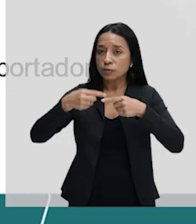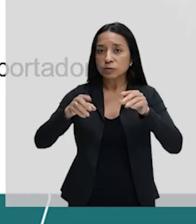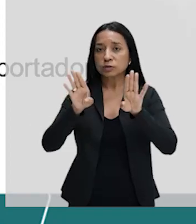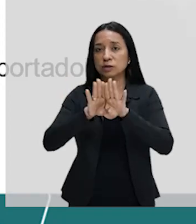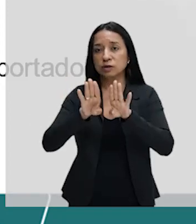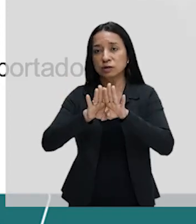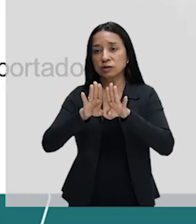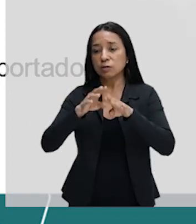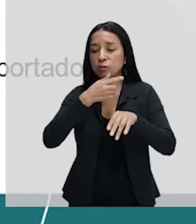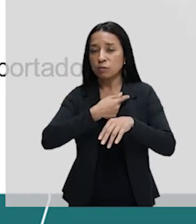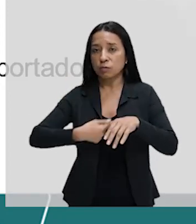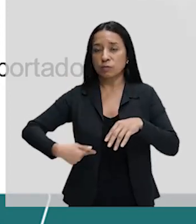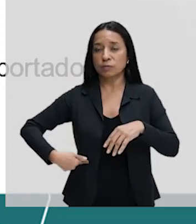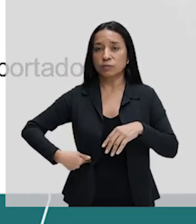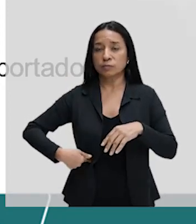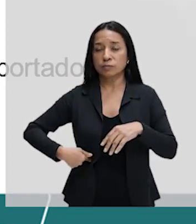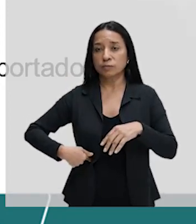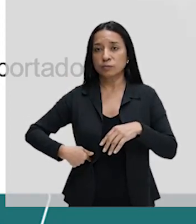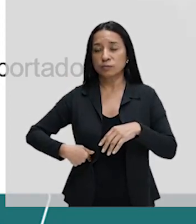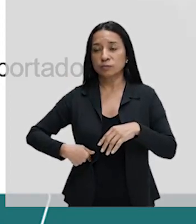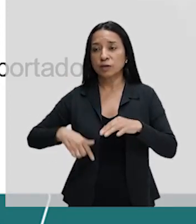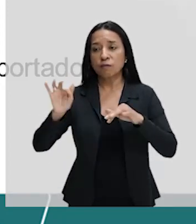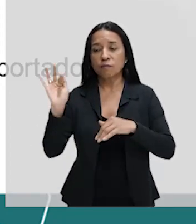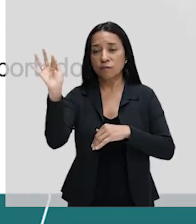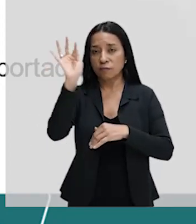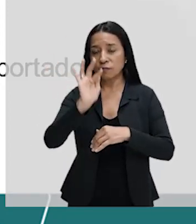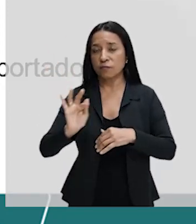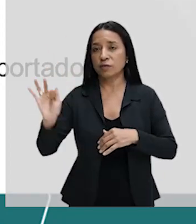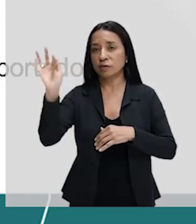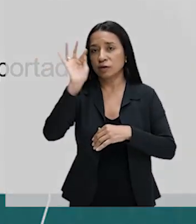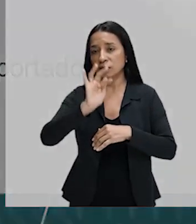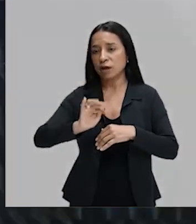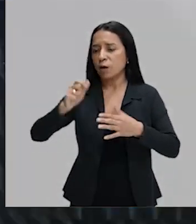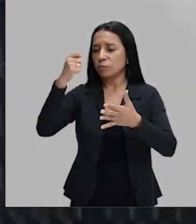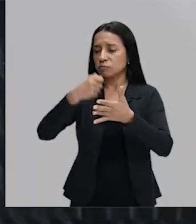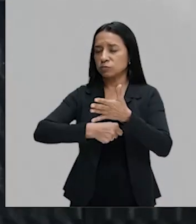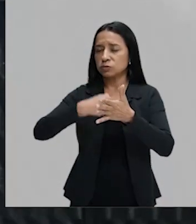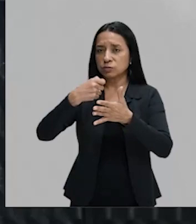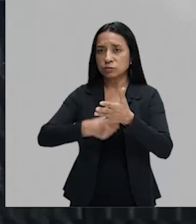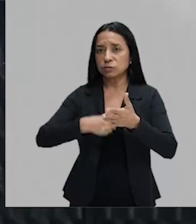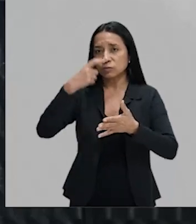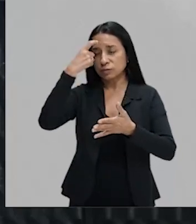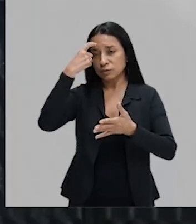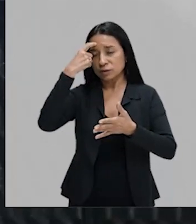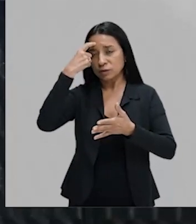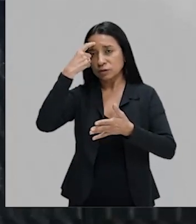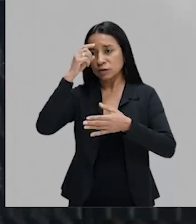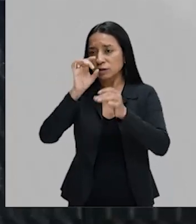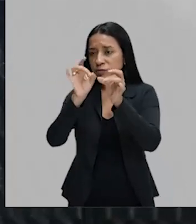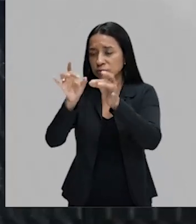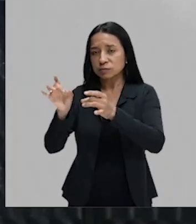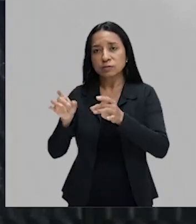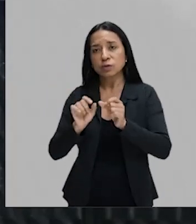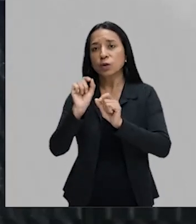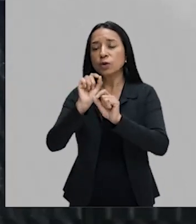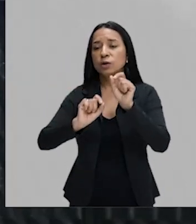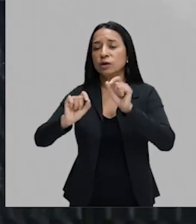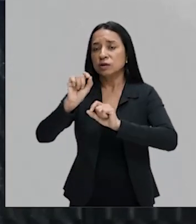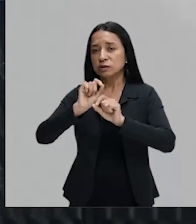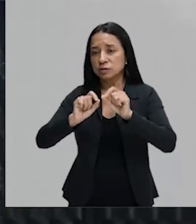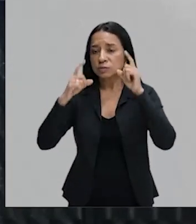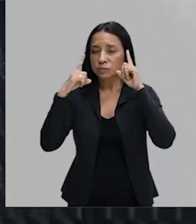mesmo governamental, federal, insistir com uma mentalidade agrária exportadora, isso